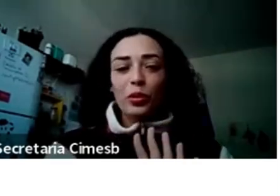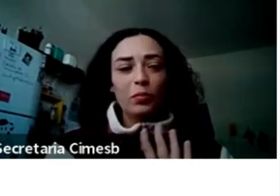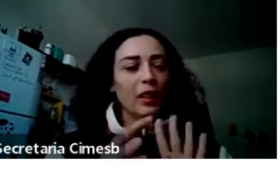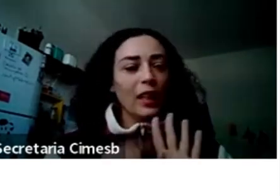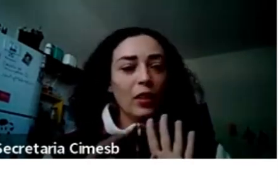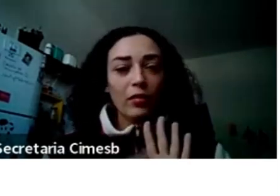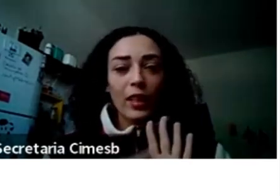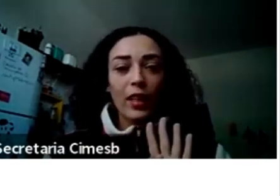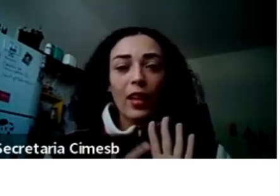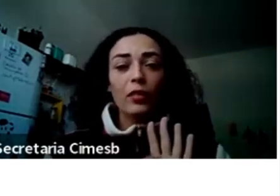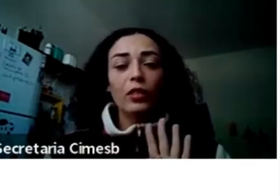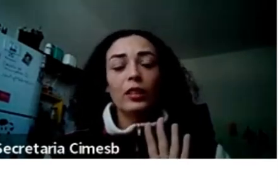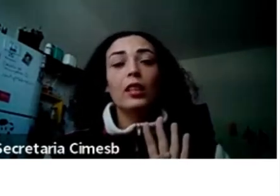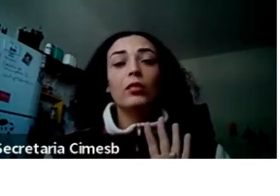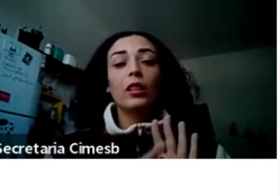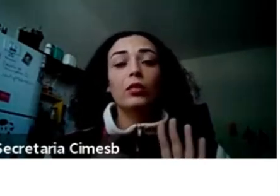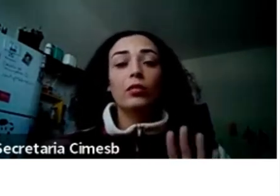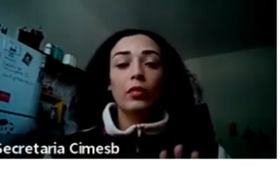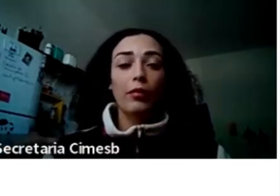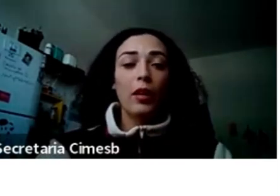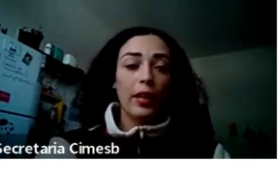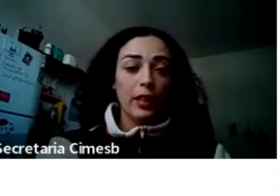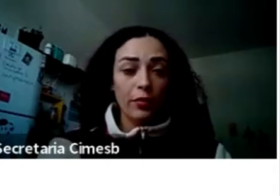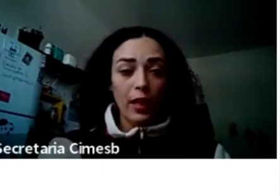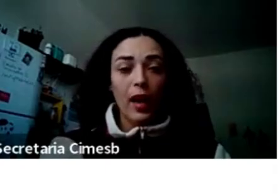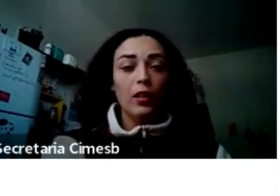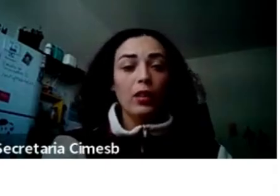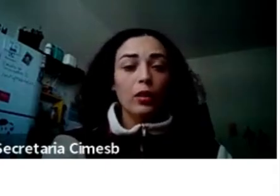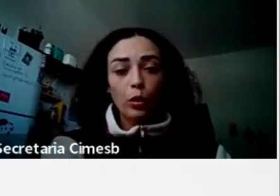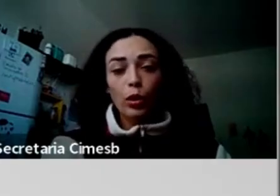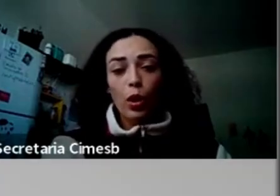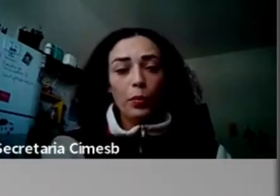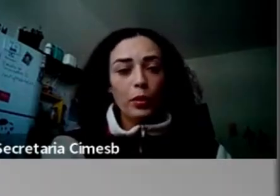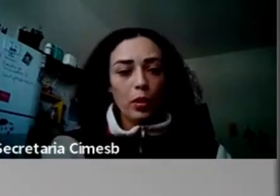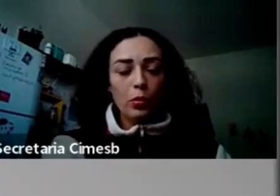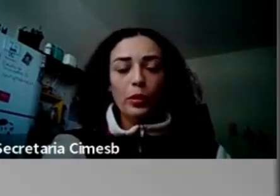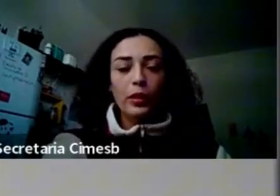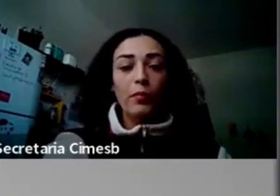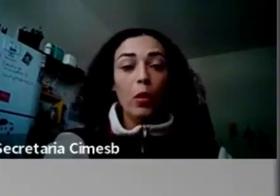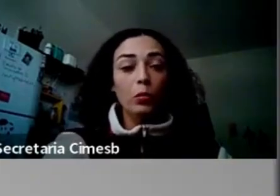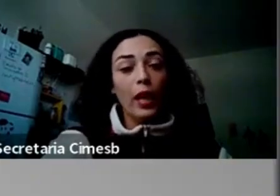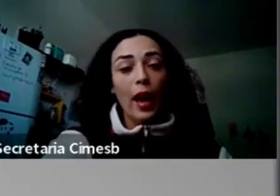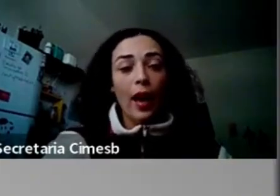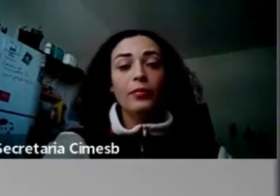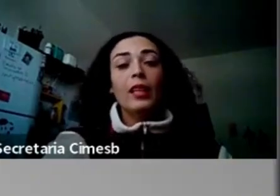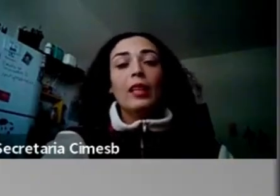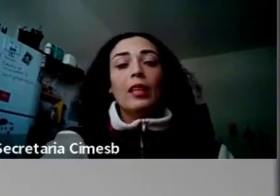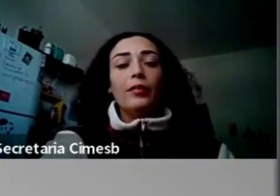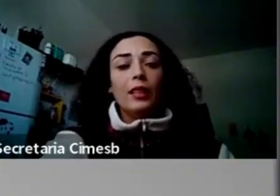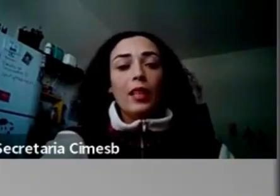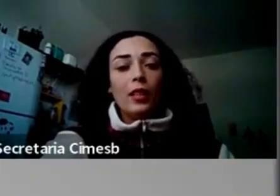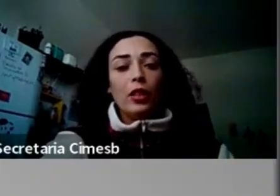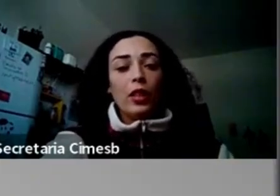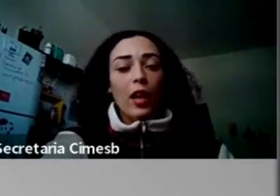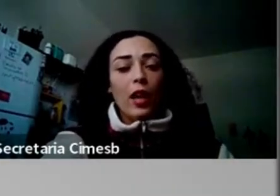do surdo, porque só não tem a audição. Então, a forma correta de falar surdo, ou pessoa surda, ou DA, que